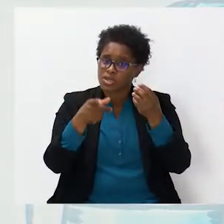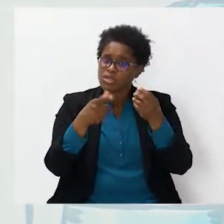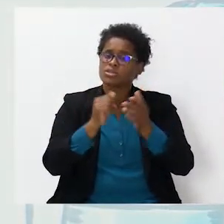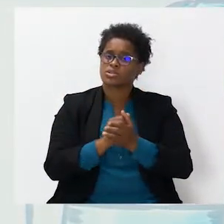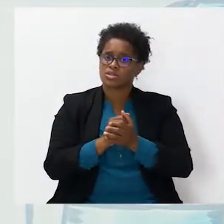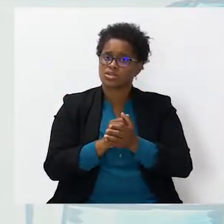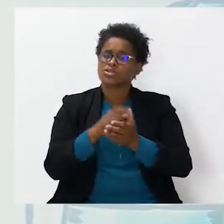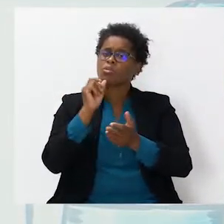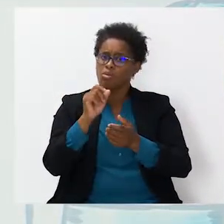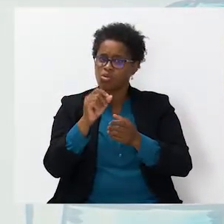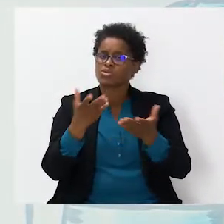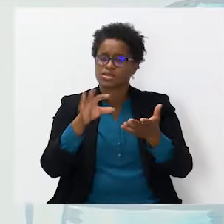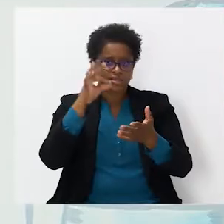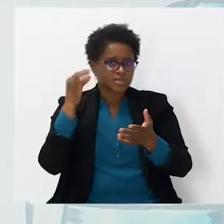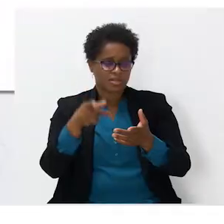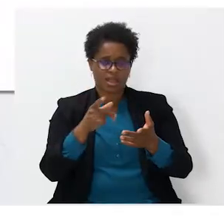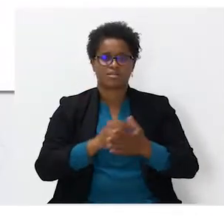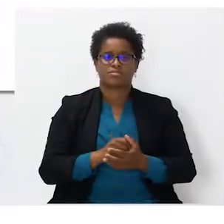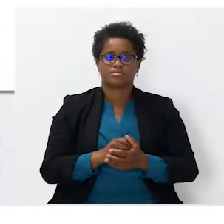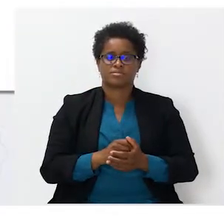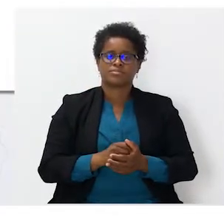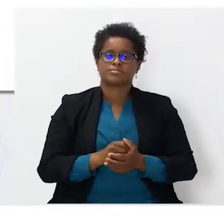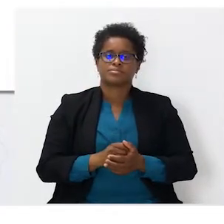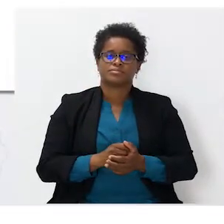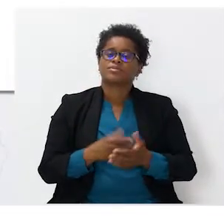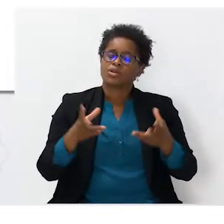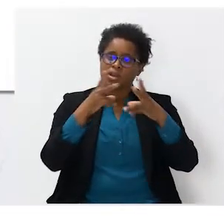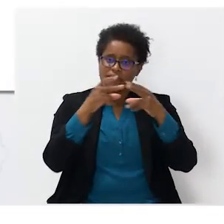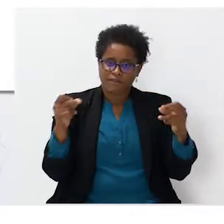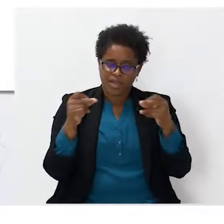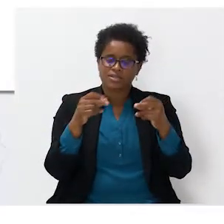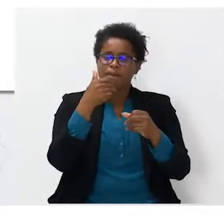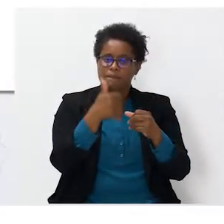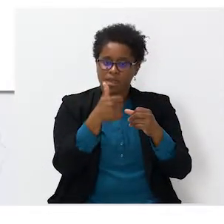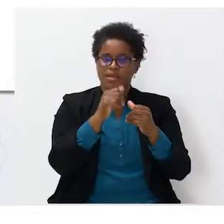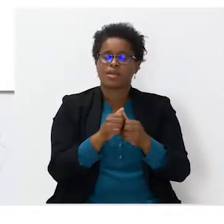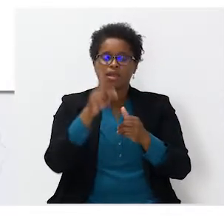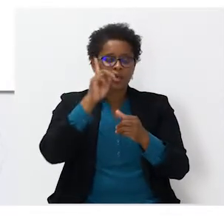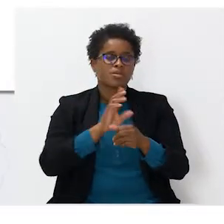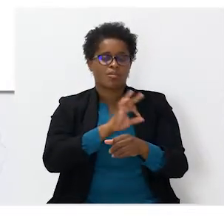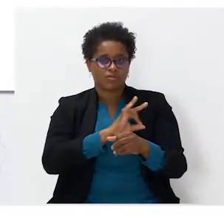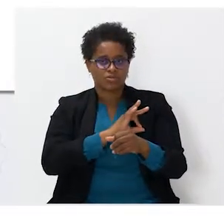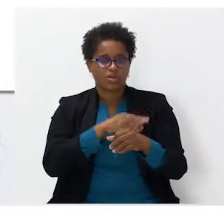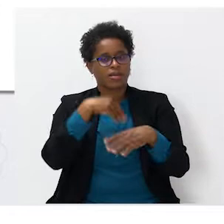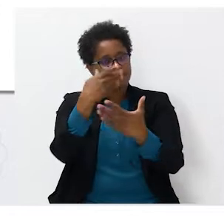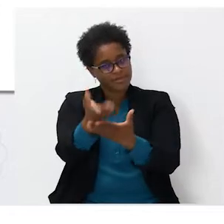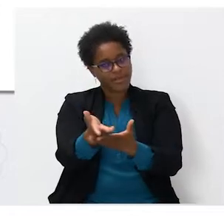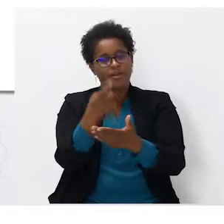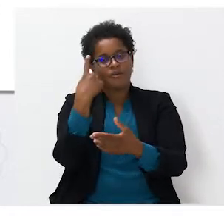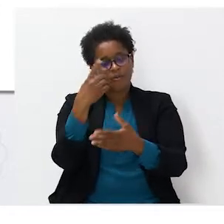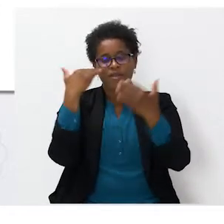de ponto, não é? Esse sinal. Na frase B, a professora deu